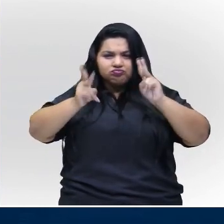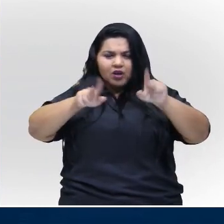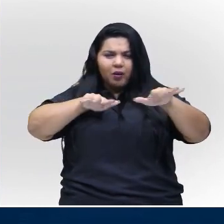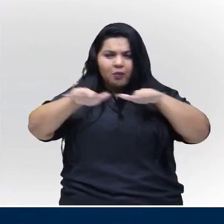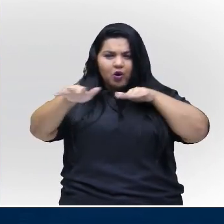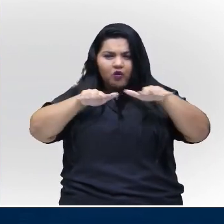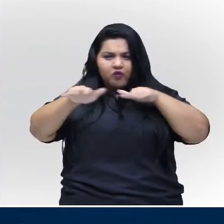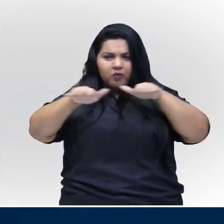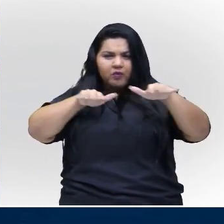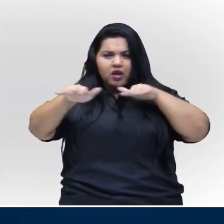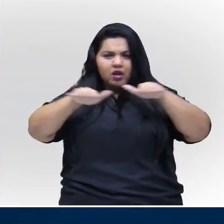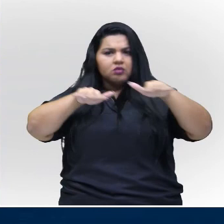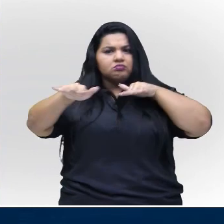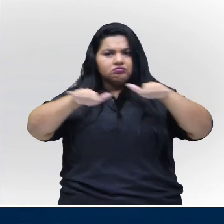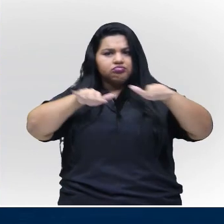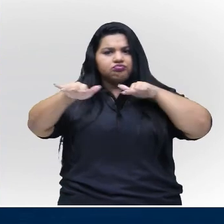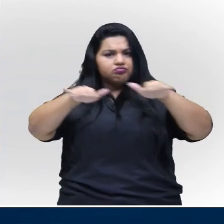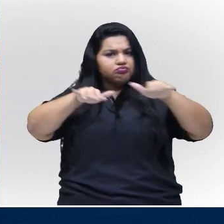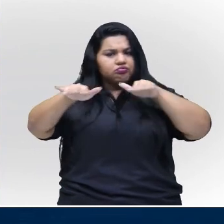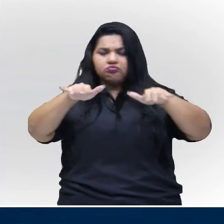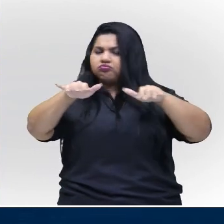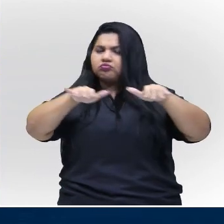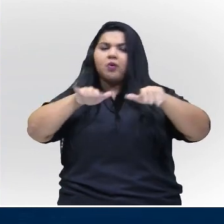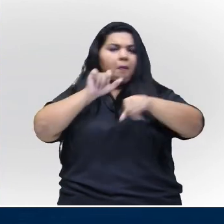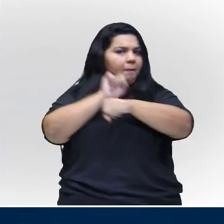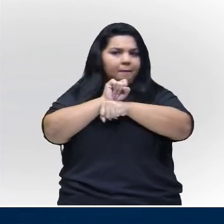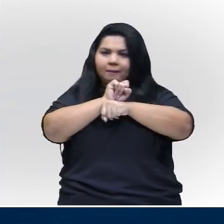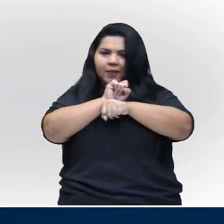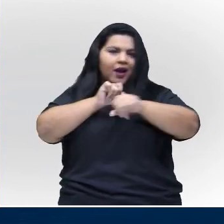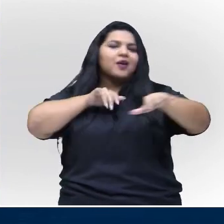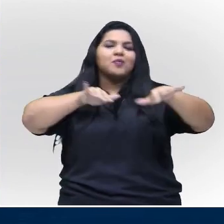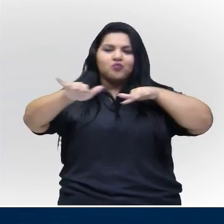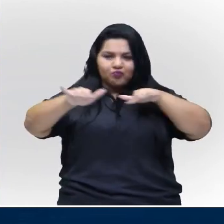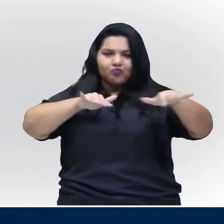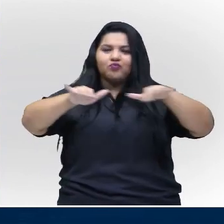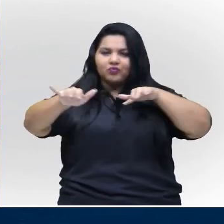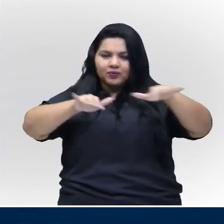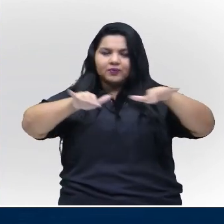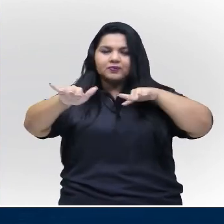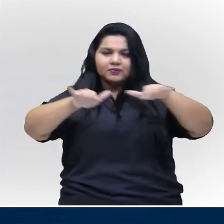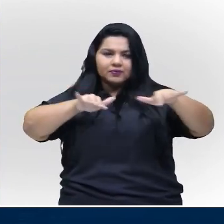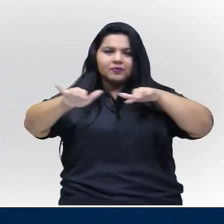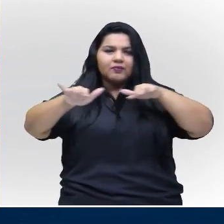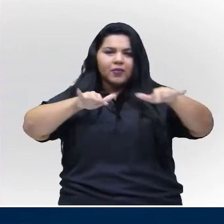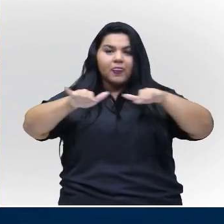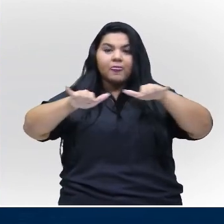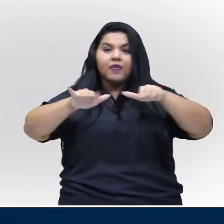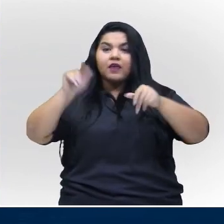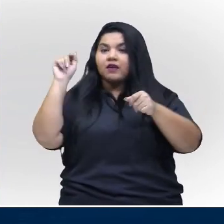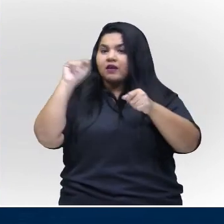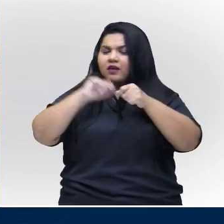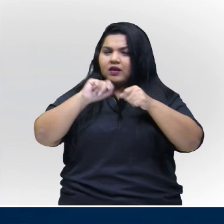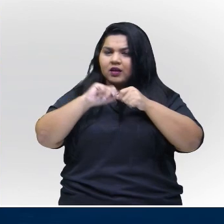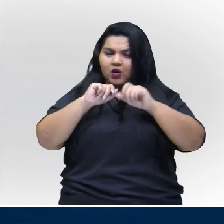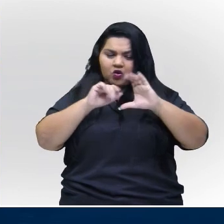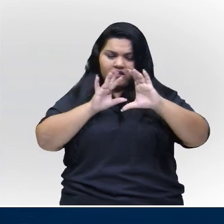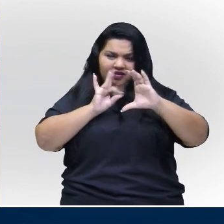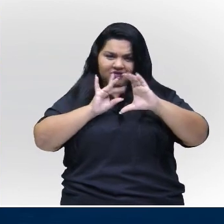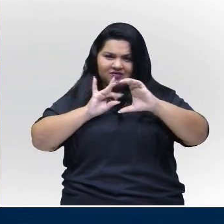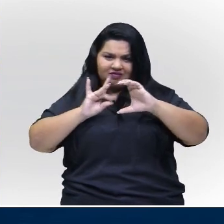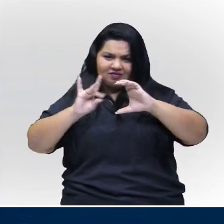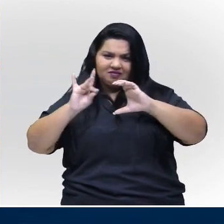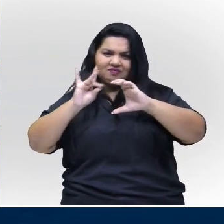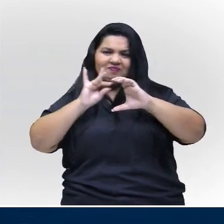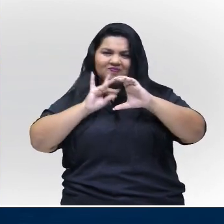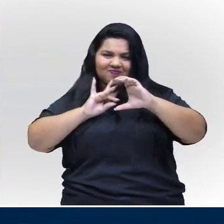fluidos citoplasmáticos, né? Então, no interior do citoplasma, a gente vai ter... Lembra que nós falamos que ele é formado por um líquido viscoso, né?